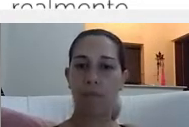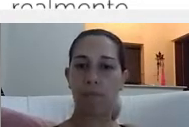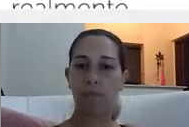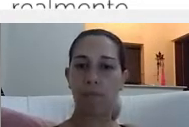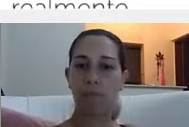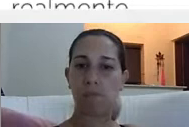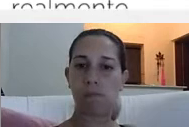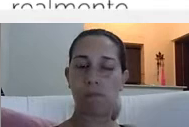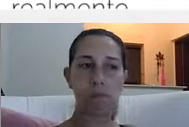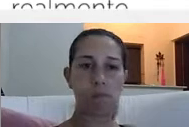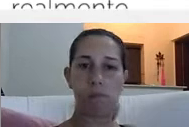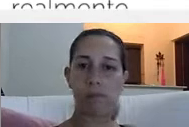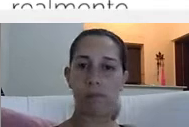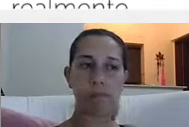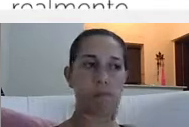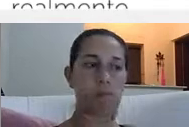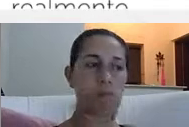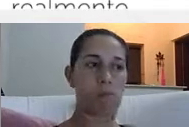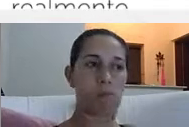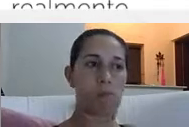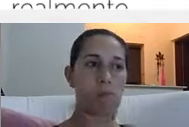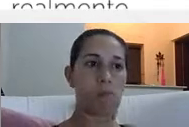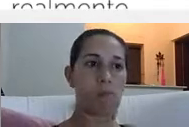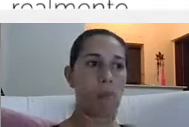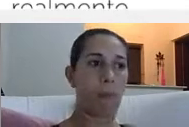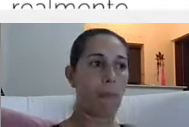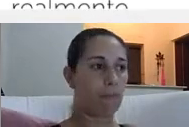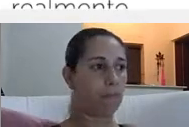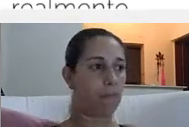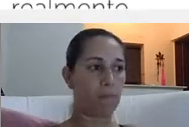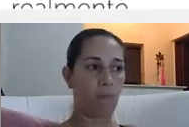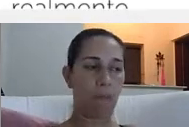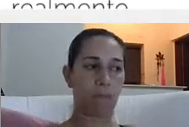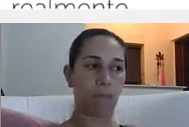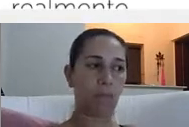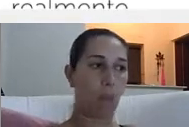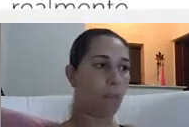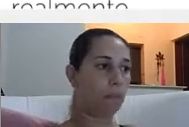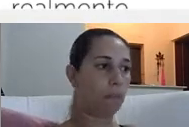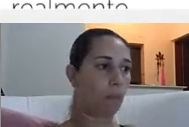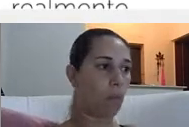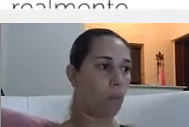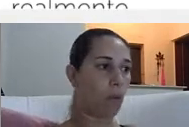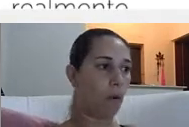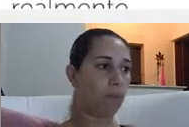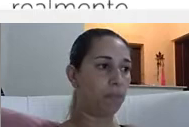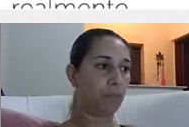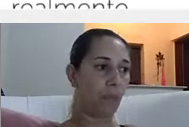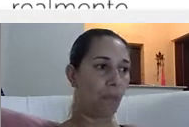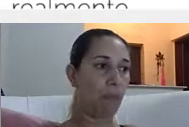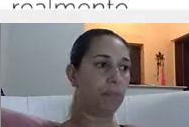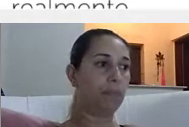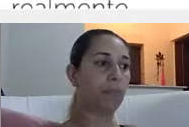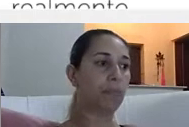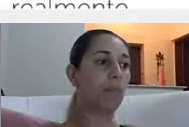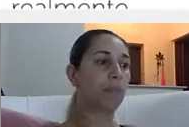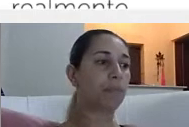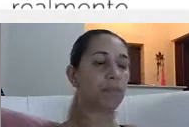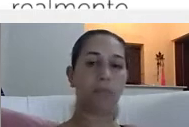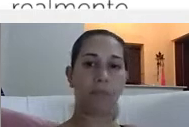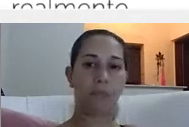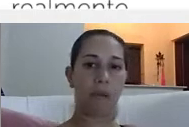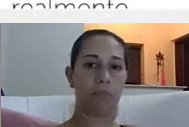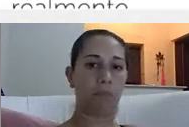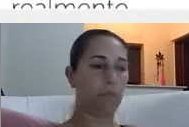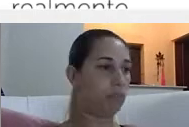material, né, para que eu considere a chamada, né, aí de vocês, né, para poder considerar